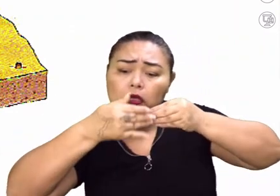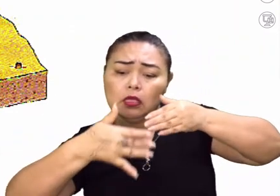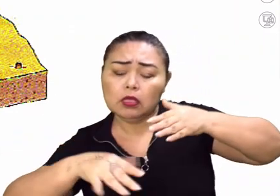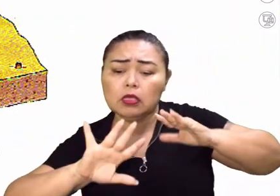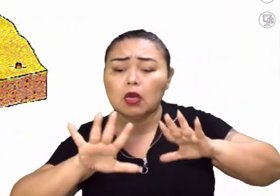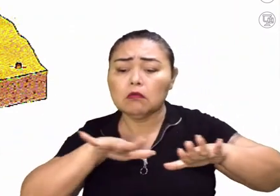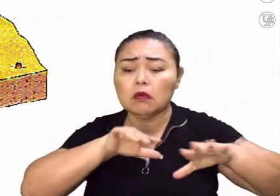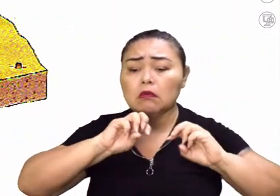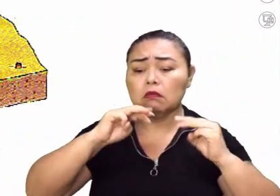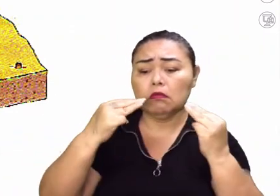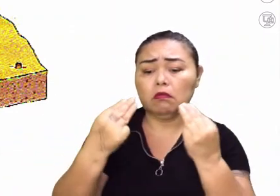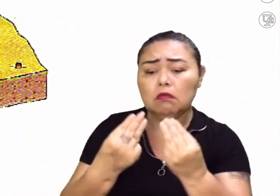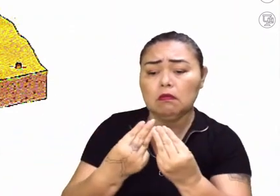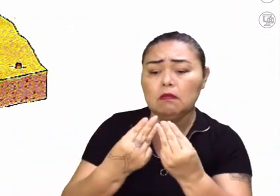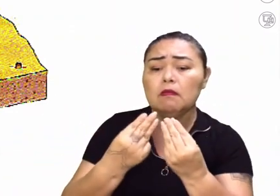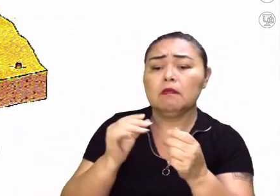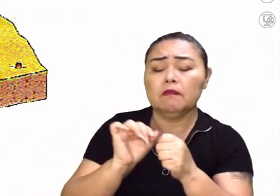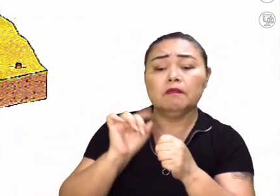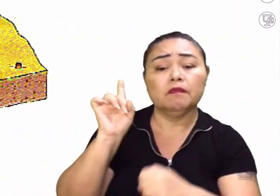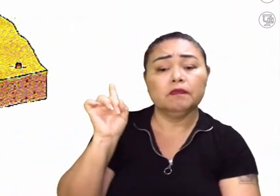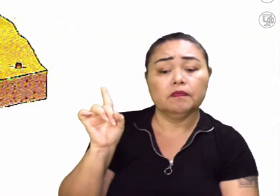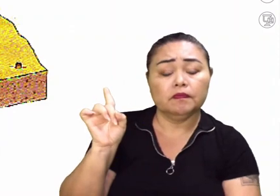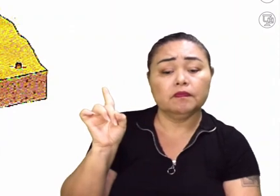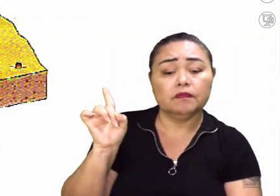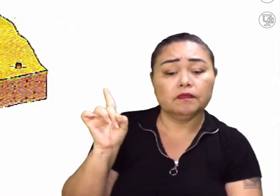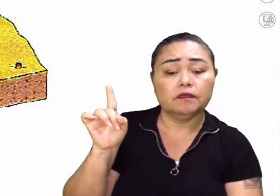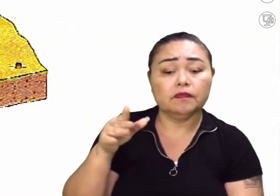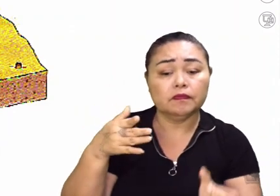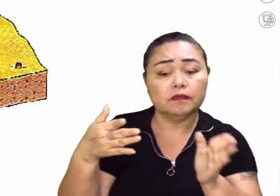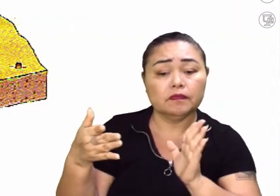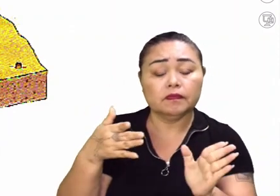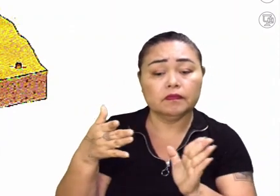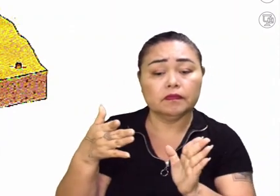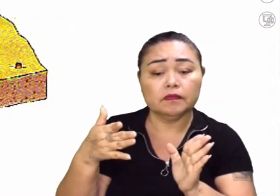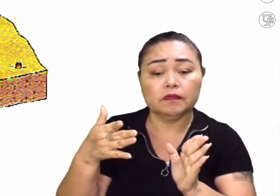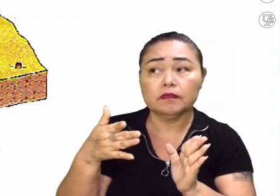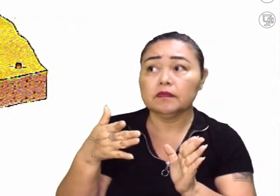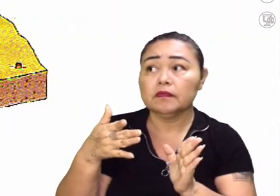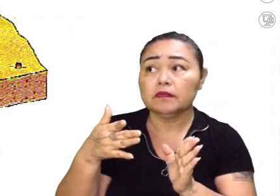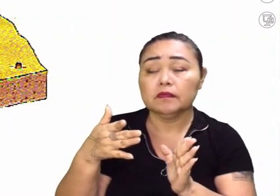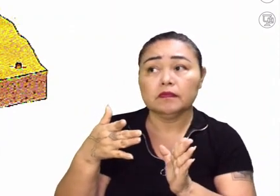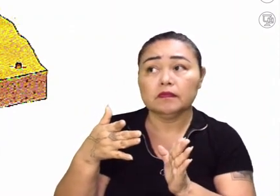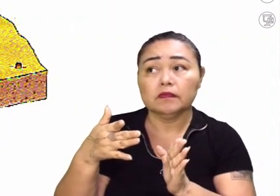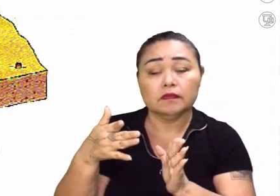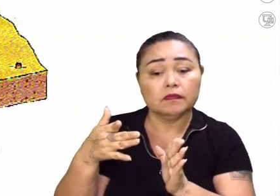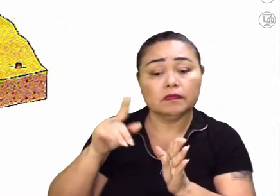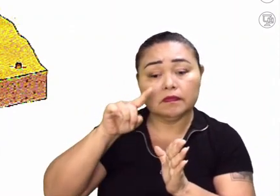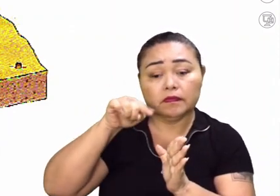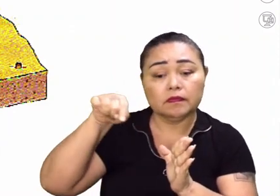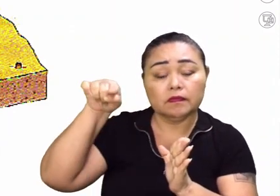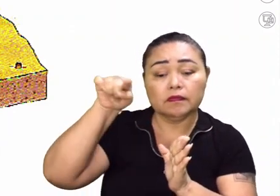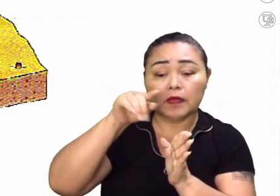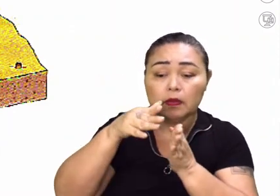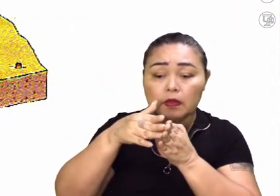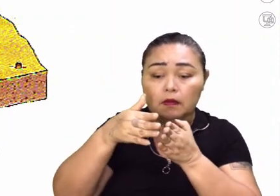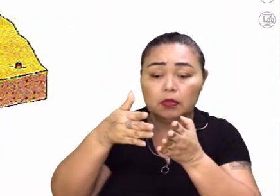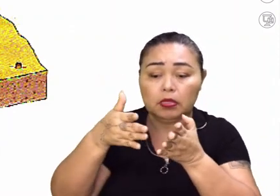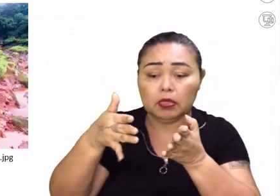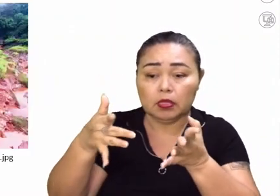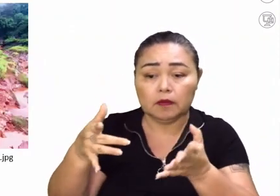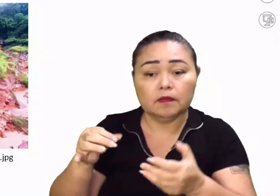movimentos de massa isso aqui já é o que no meio já tá dando indício né que vai acontecer né exatamente